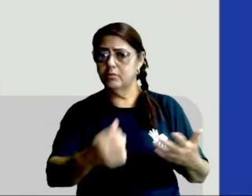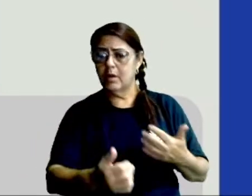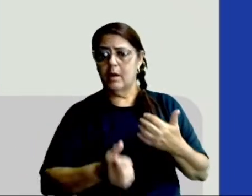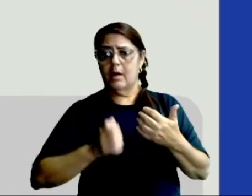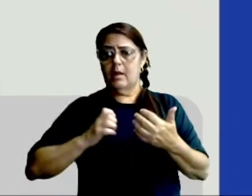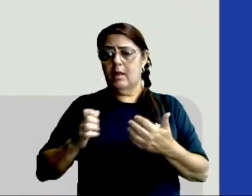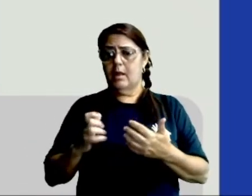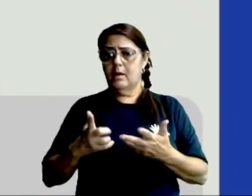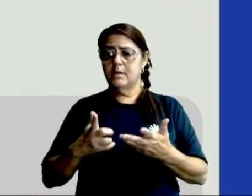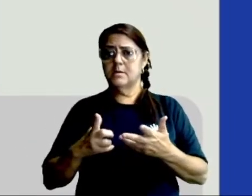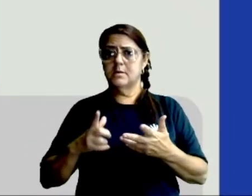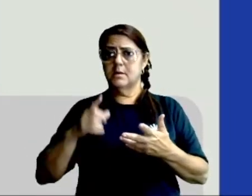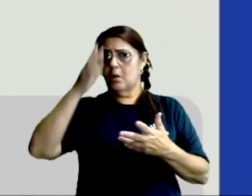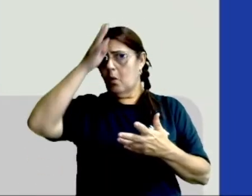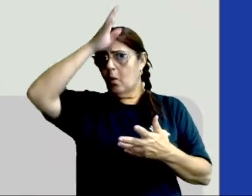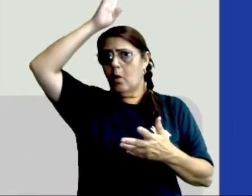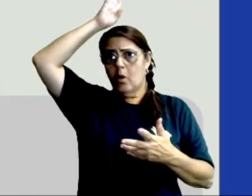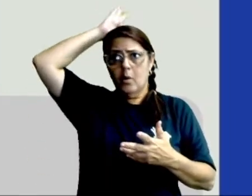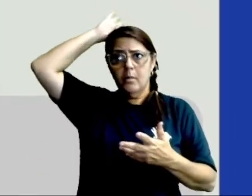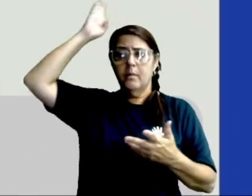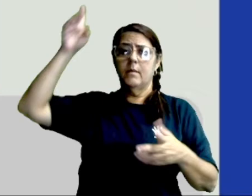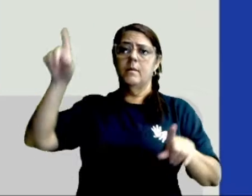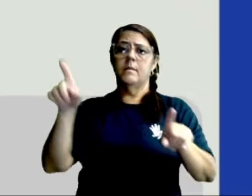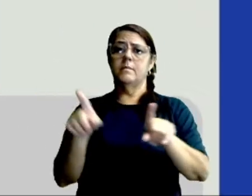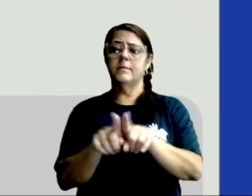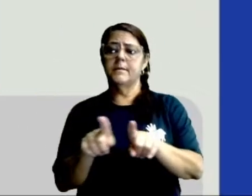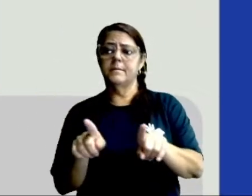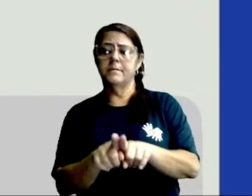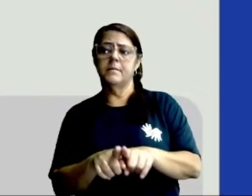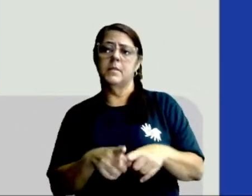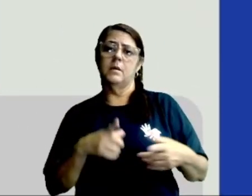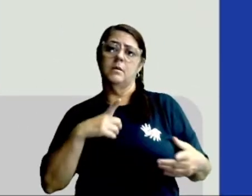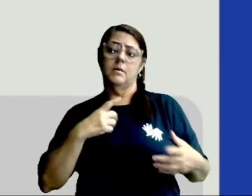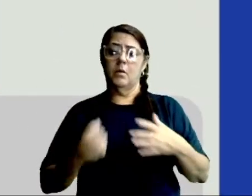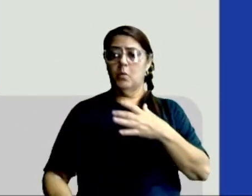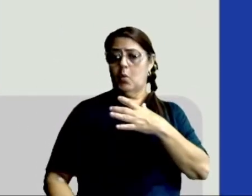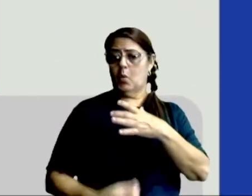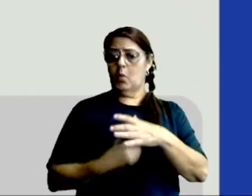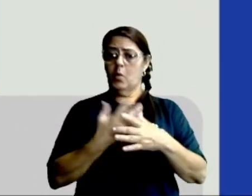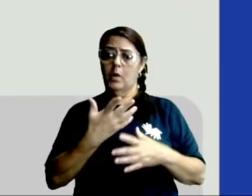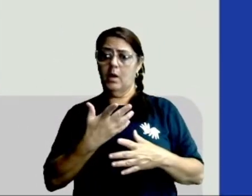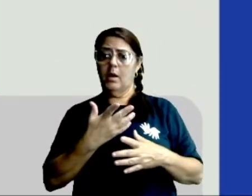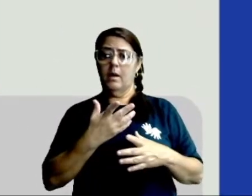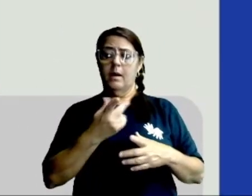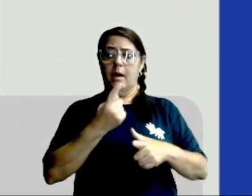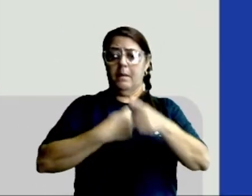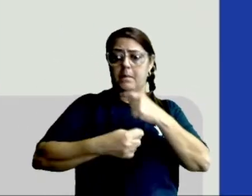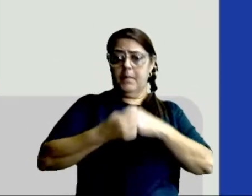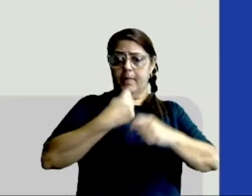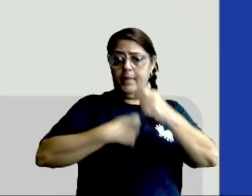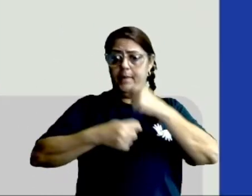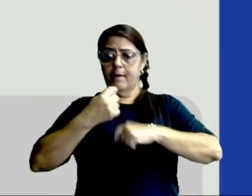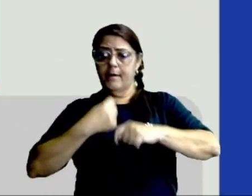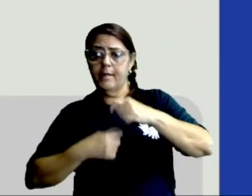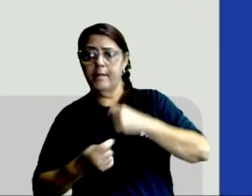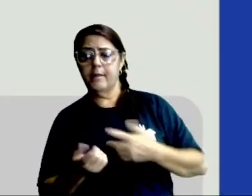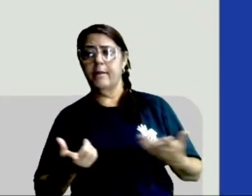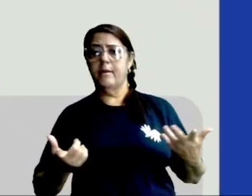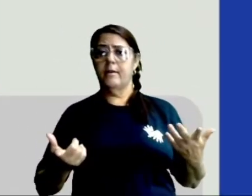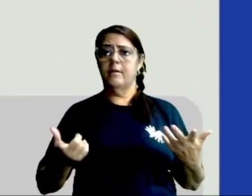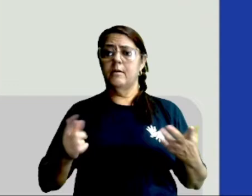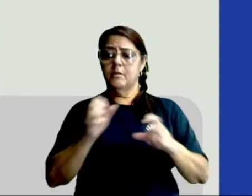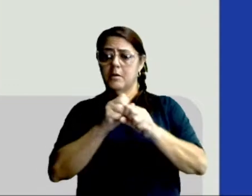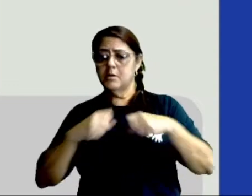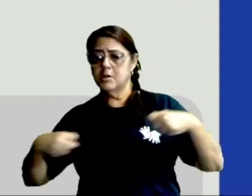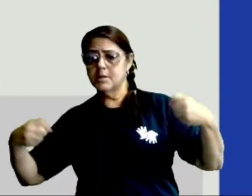código, né, dos romano, nós temos a origem do capitalismo, nós temos ali, né, a implantação